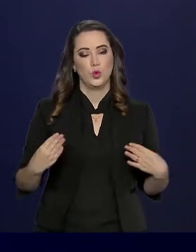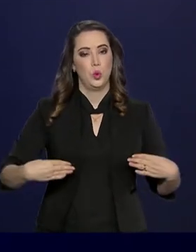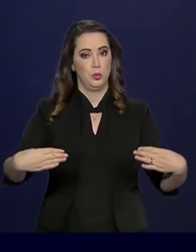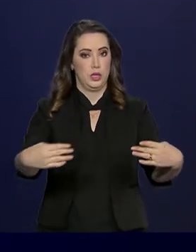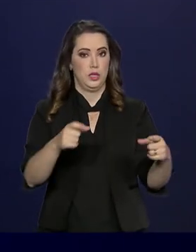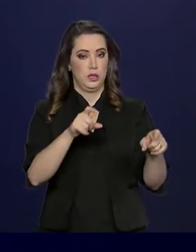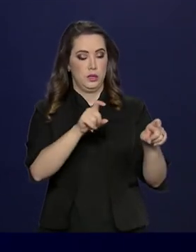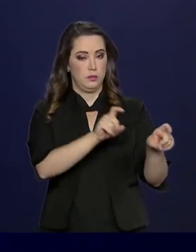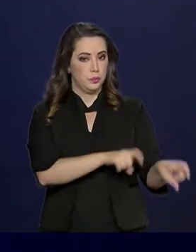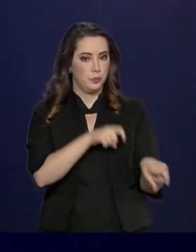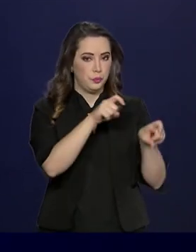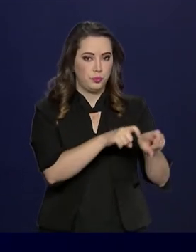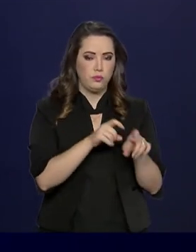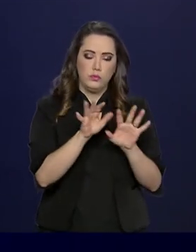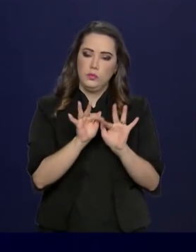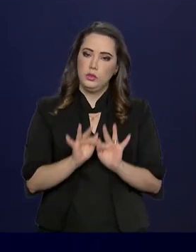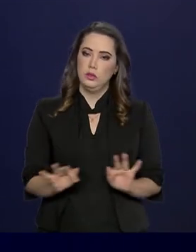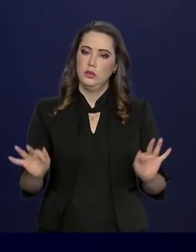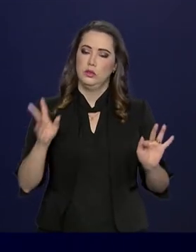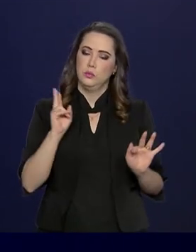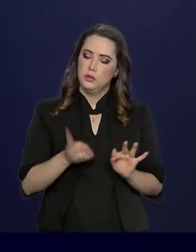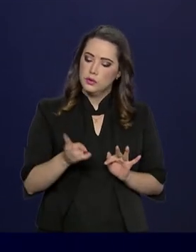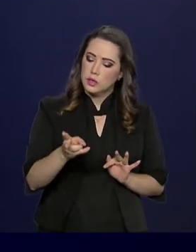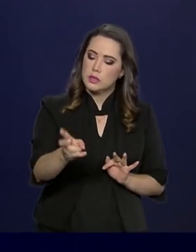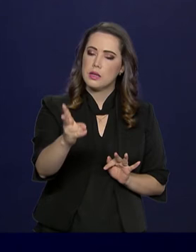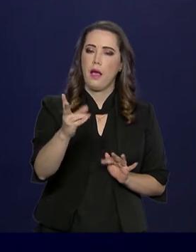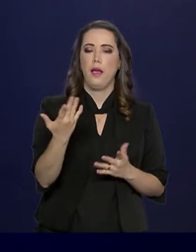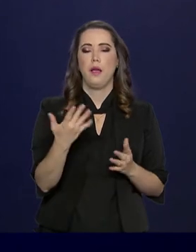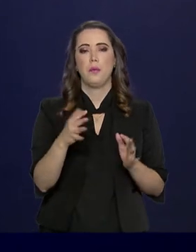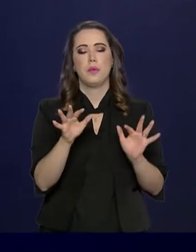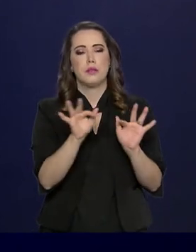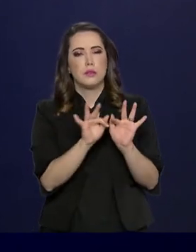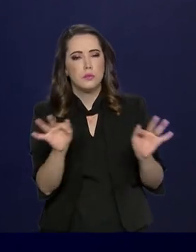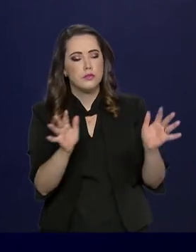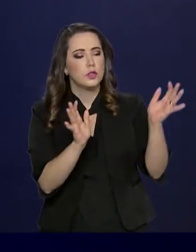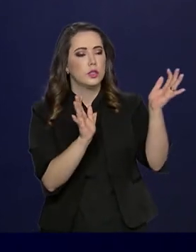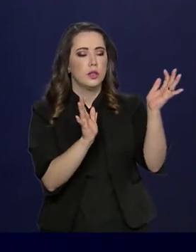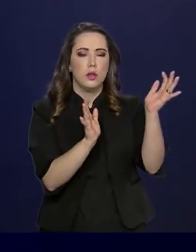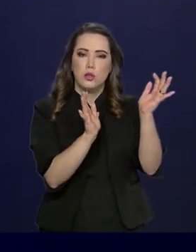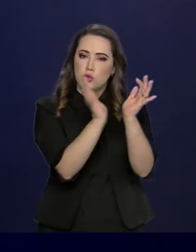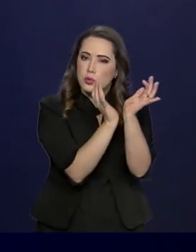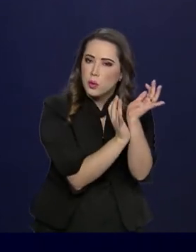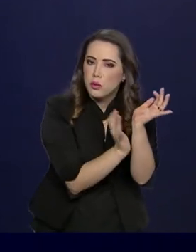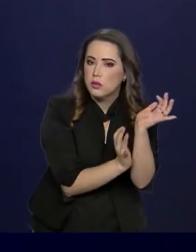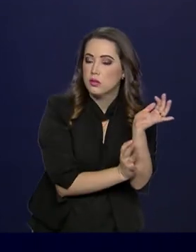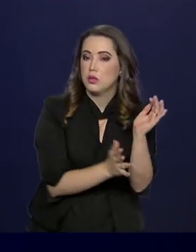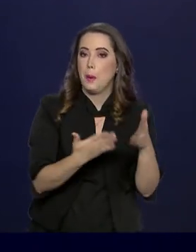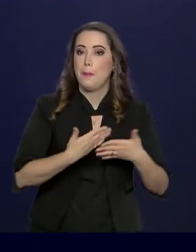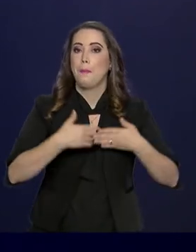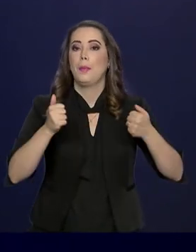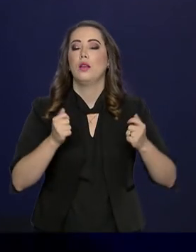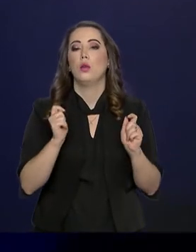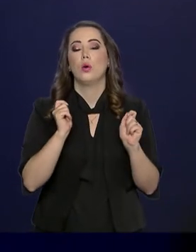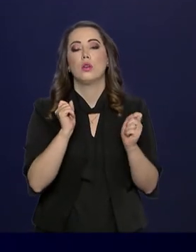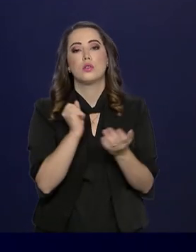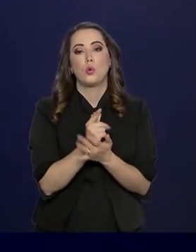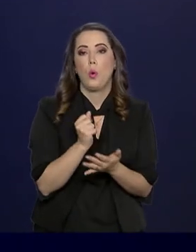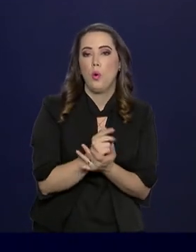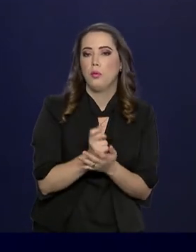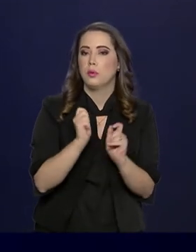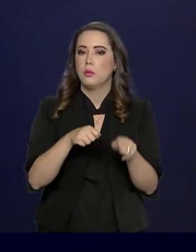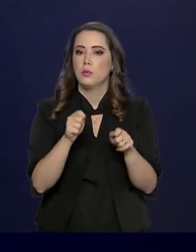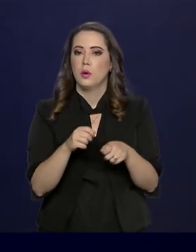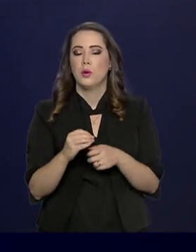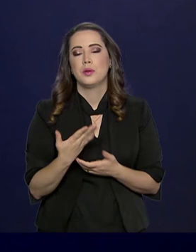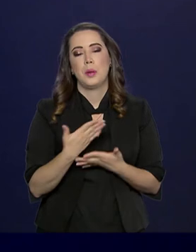ele vem simplificando, desburocratizando e melhorando o ambiente de negócio, para que a gente possa